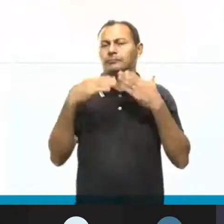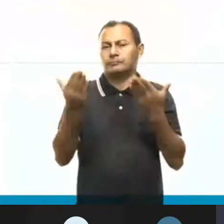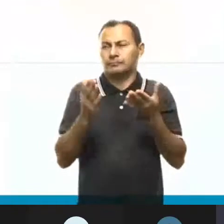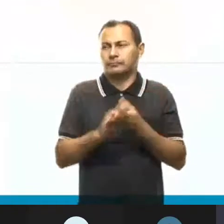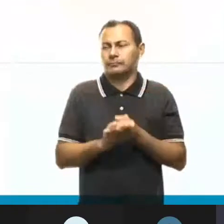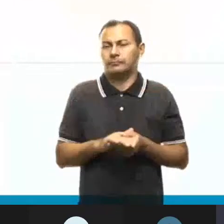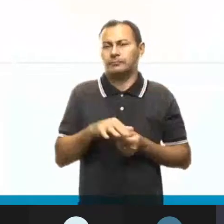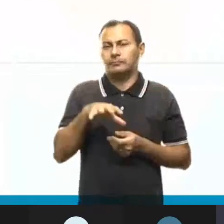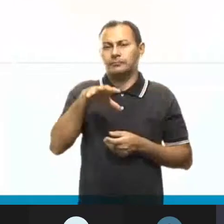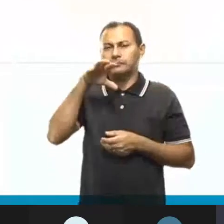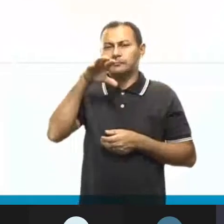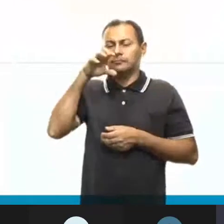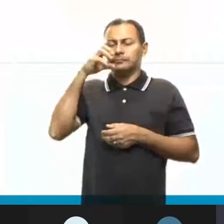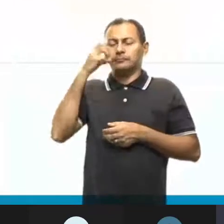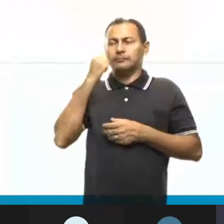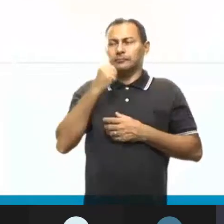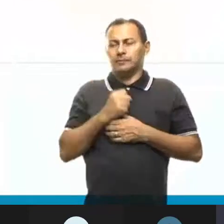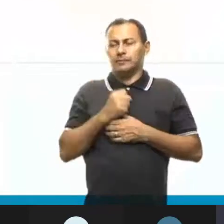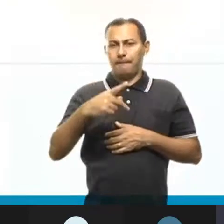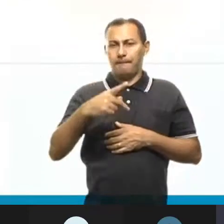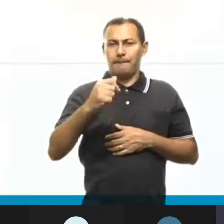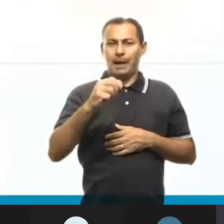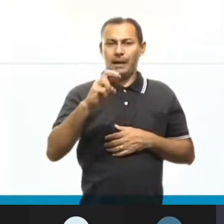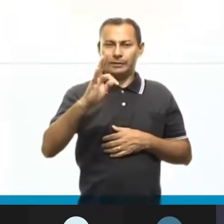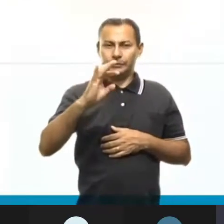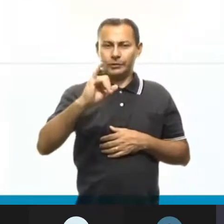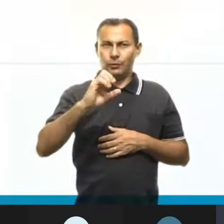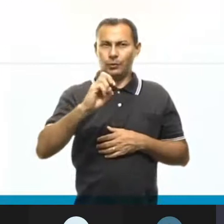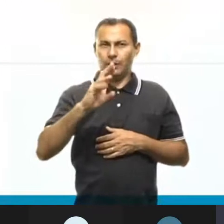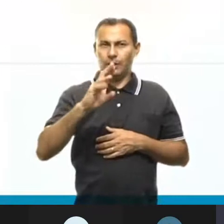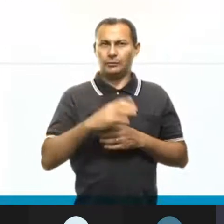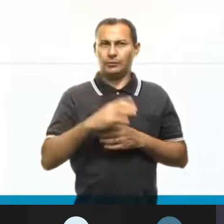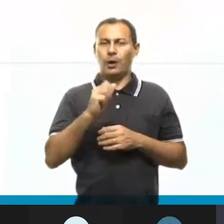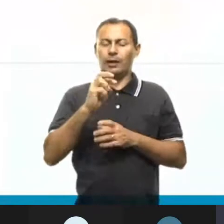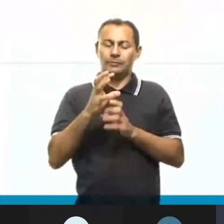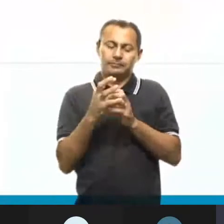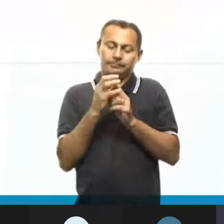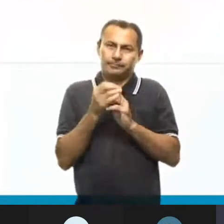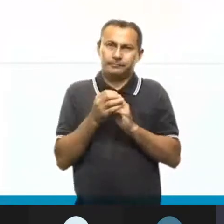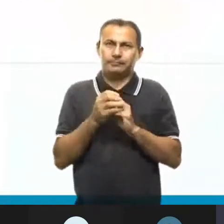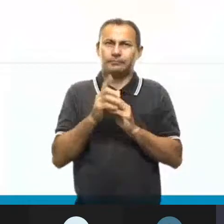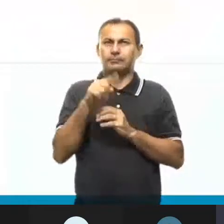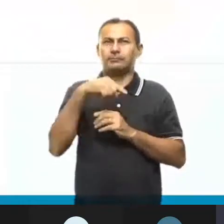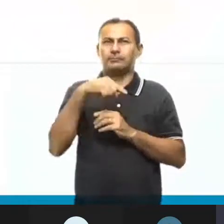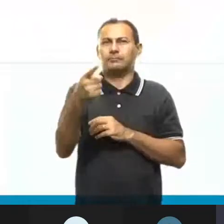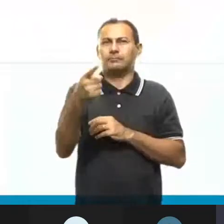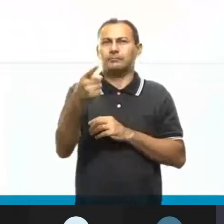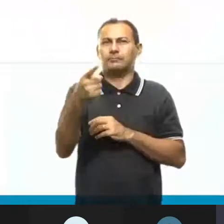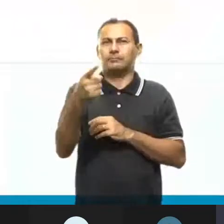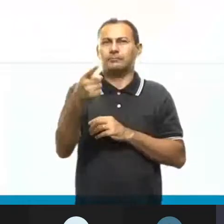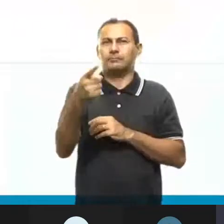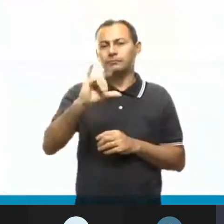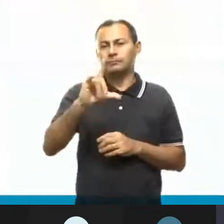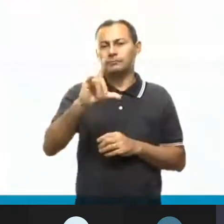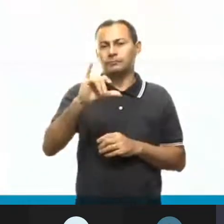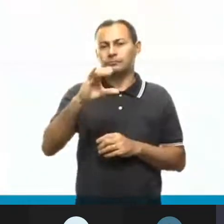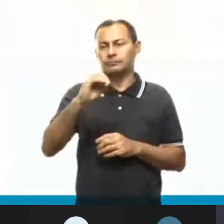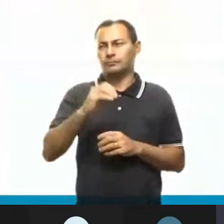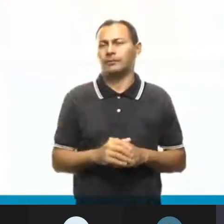a gente inala o ar, as partículas que estão no ar, elas grudam nesse muco e aí depois esses cílios,